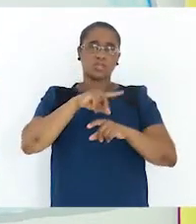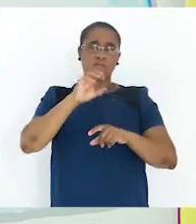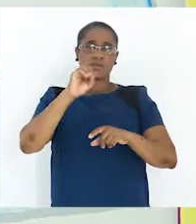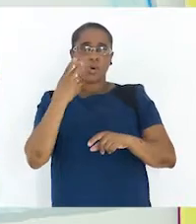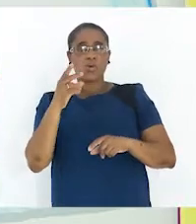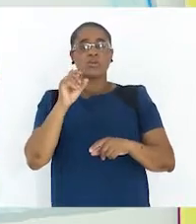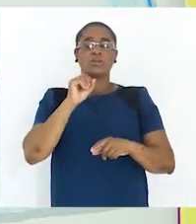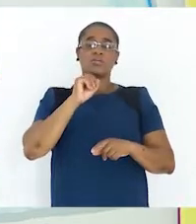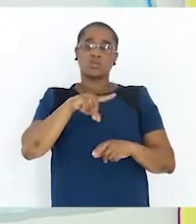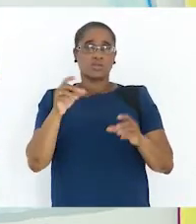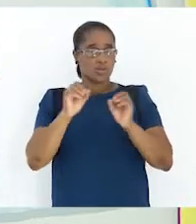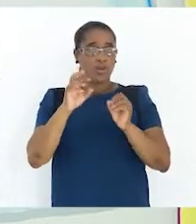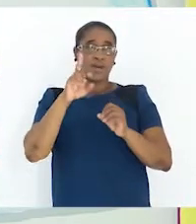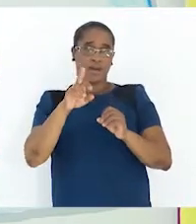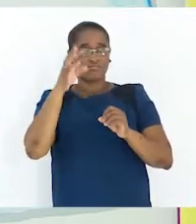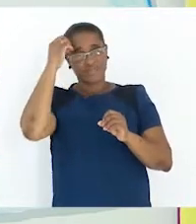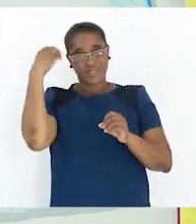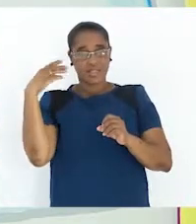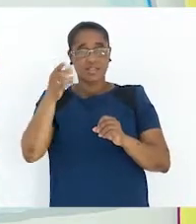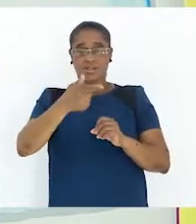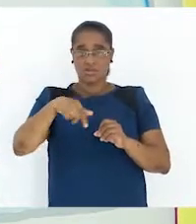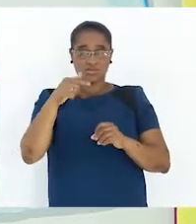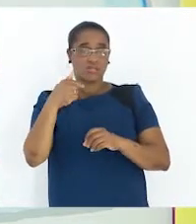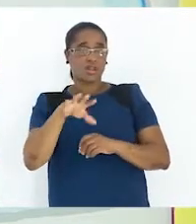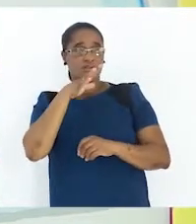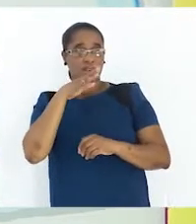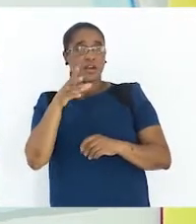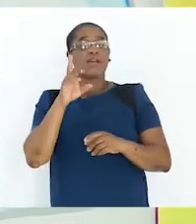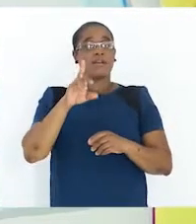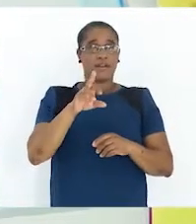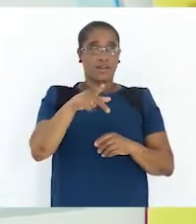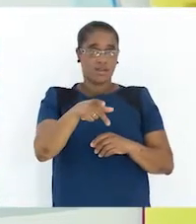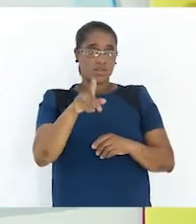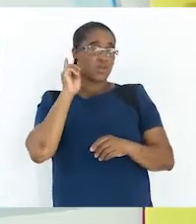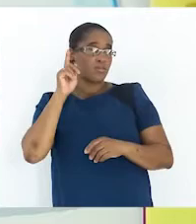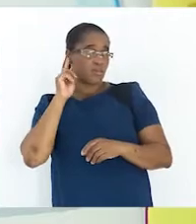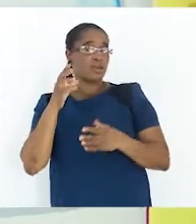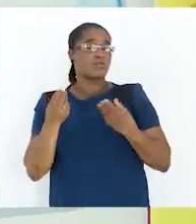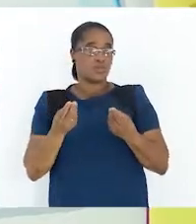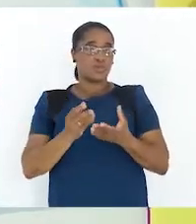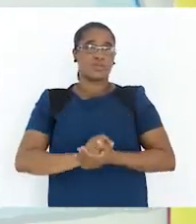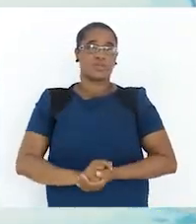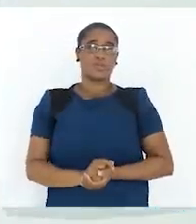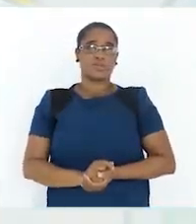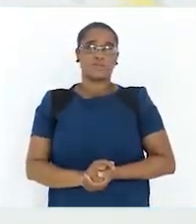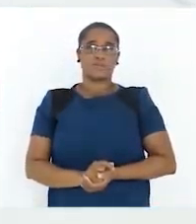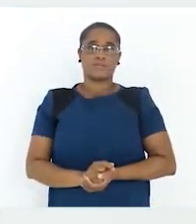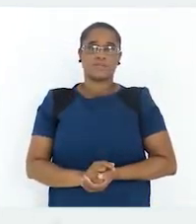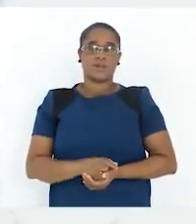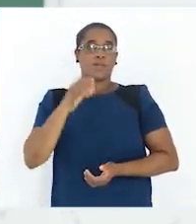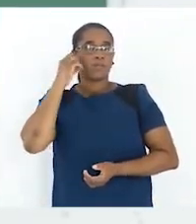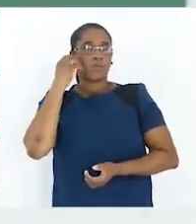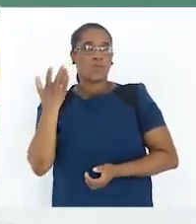R. Não se esqueçam que nós estamos a falar em R. Isto é muito importante, certo? Bom, pronto.